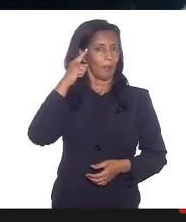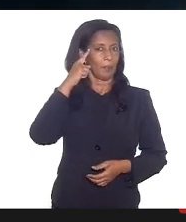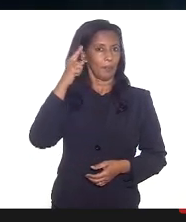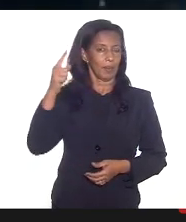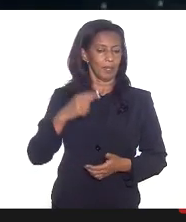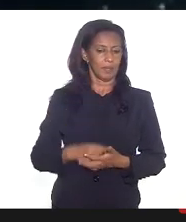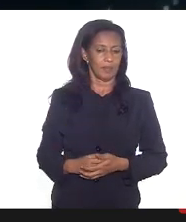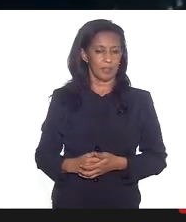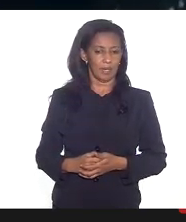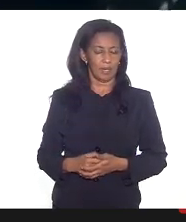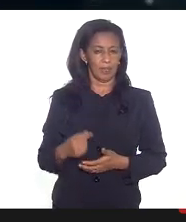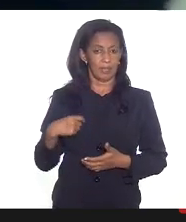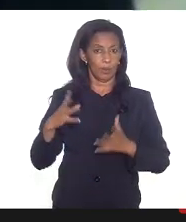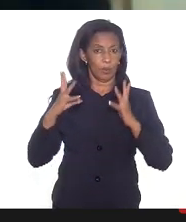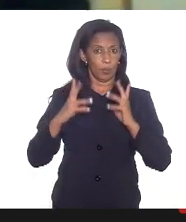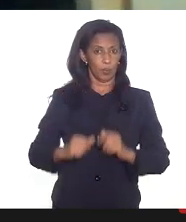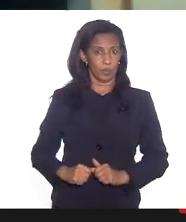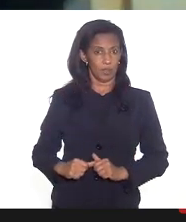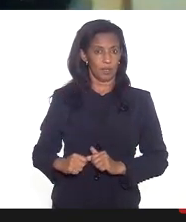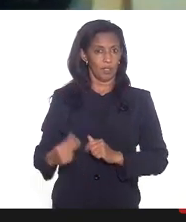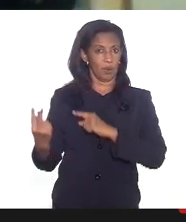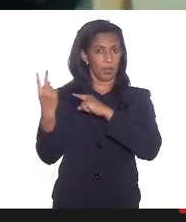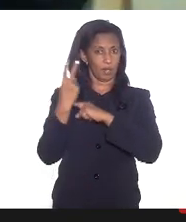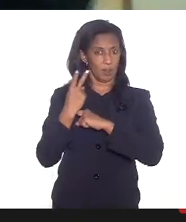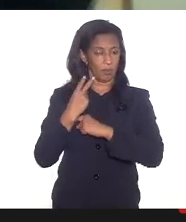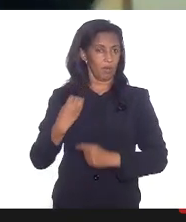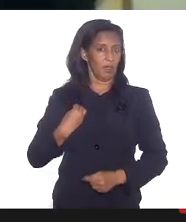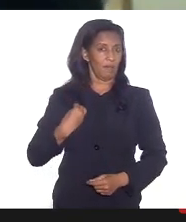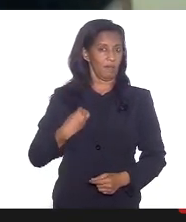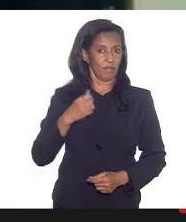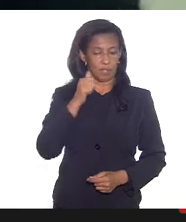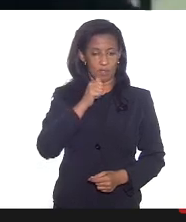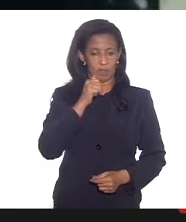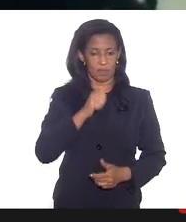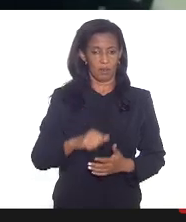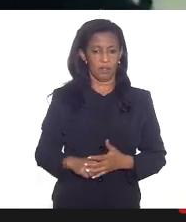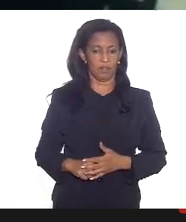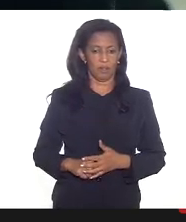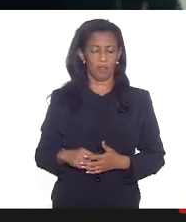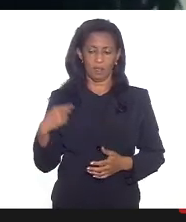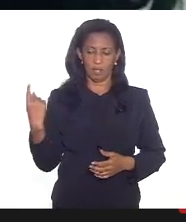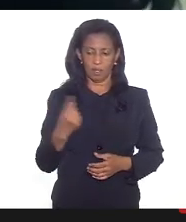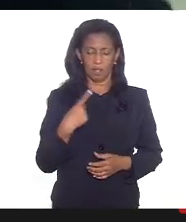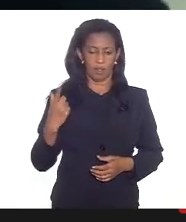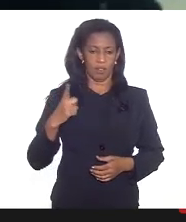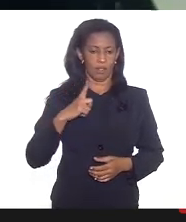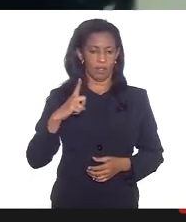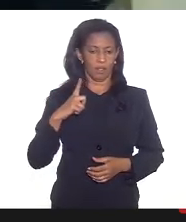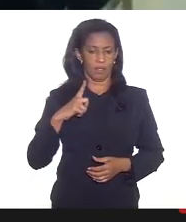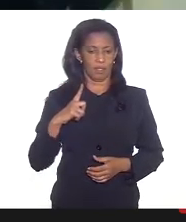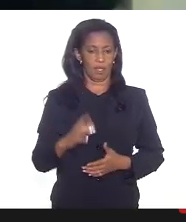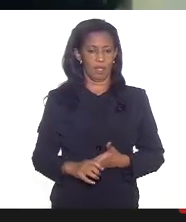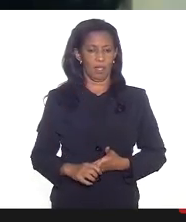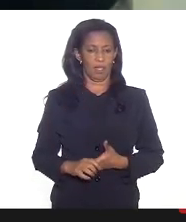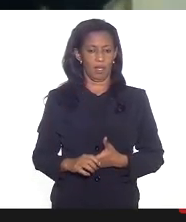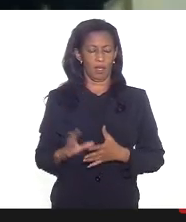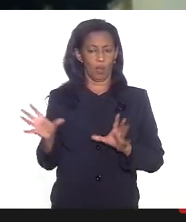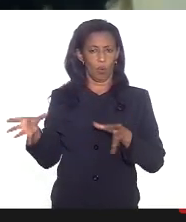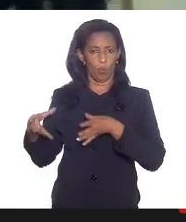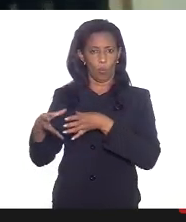em termos de imunização e defesa da cidade das mulheres é que a gente tem que a guiar o